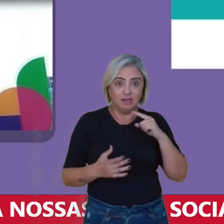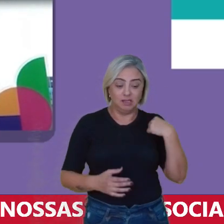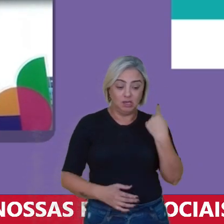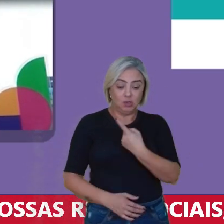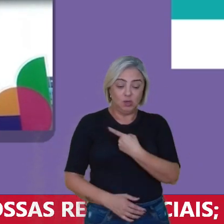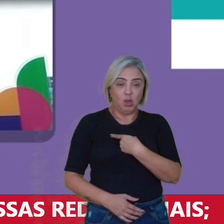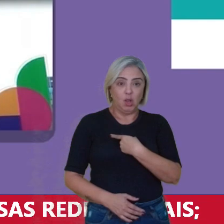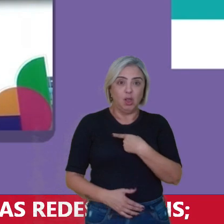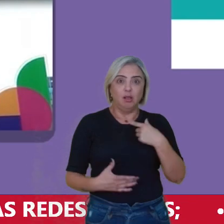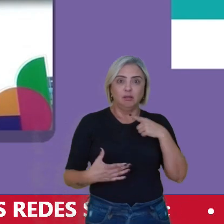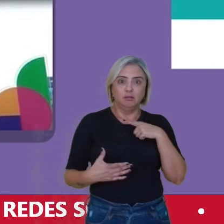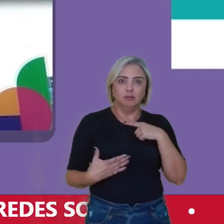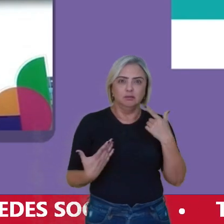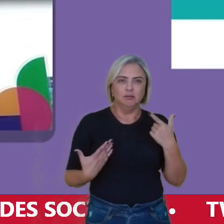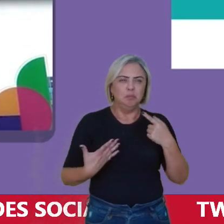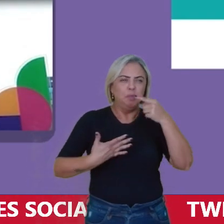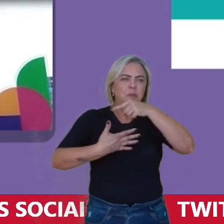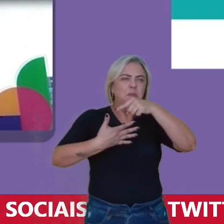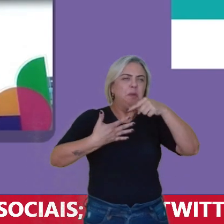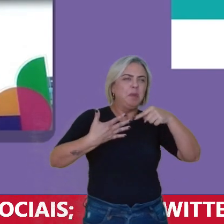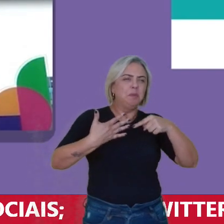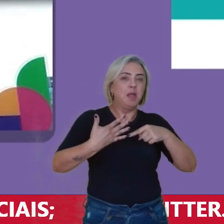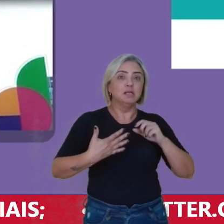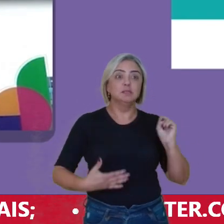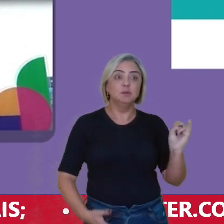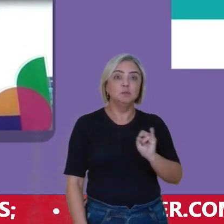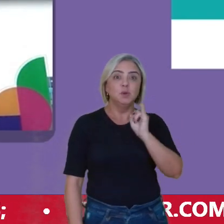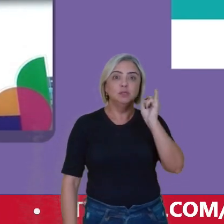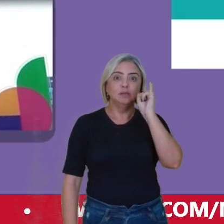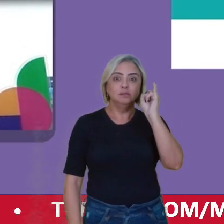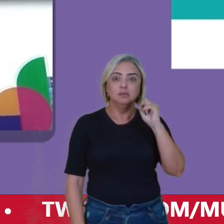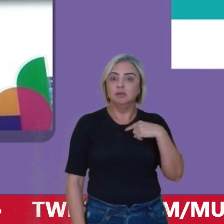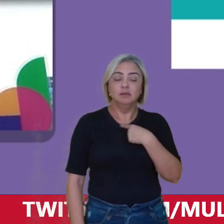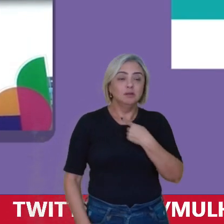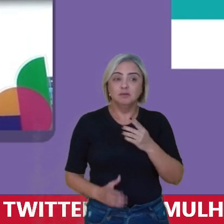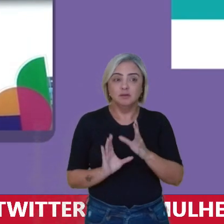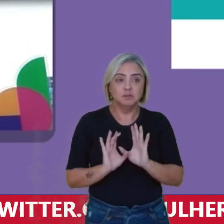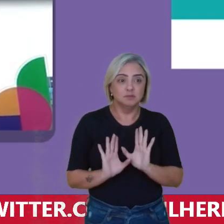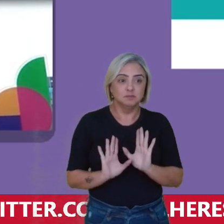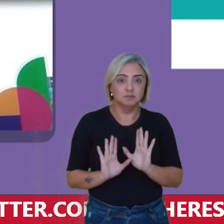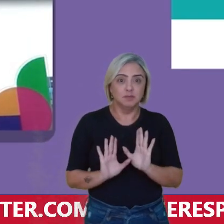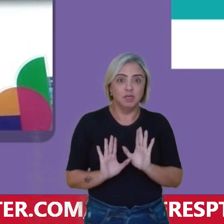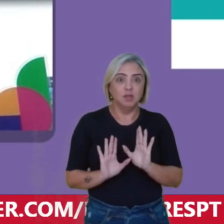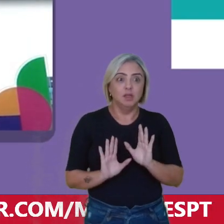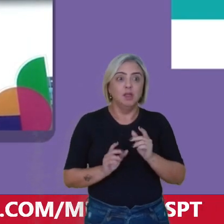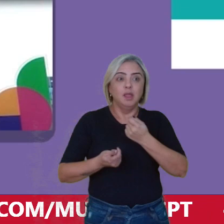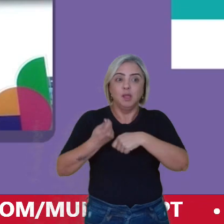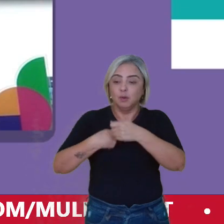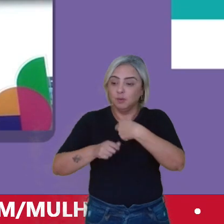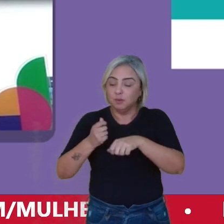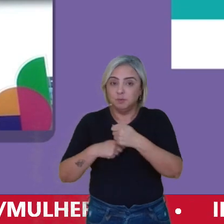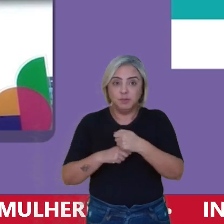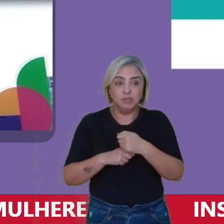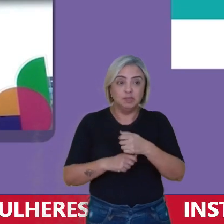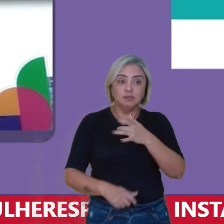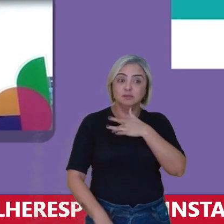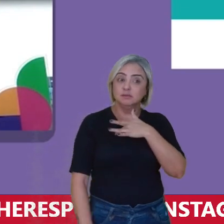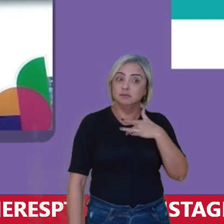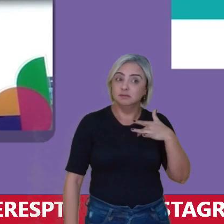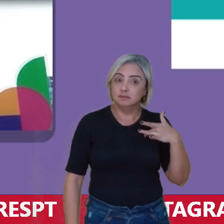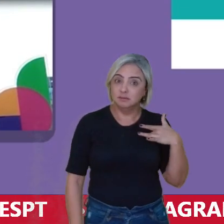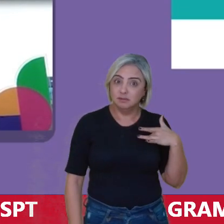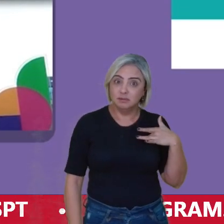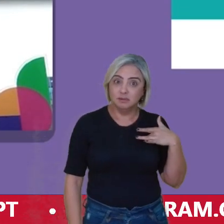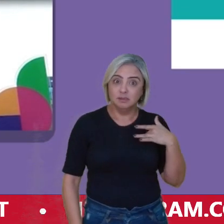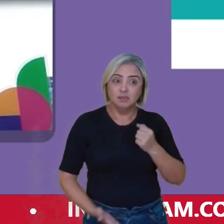nos municiarmos de questões que para nós são caras importantes e que nós não vamos abrir mão, como economia, como saúde, como